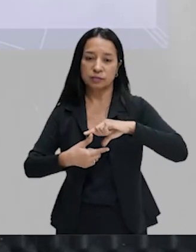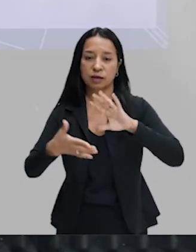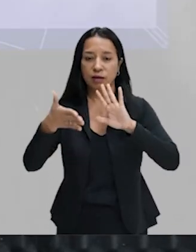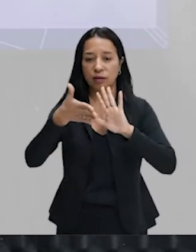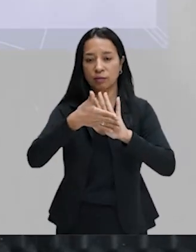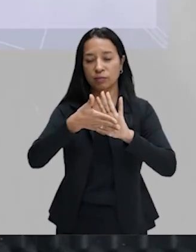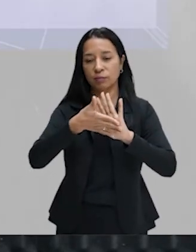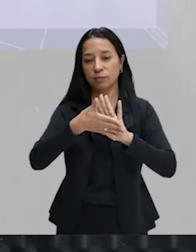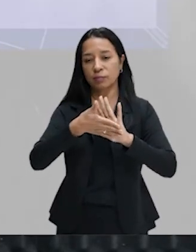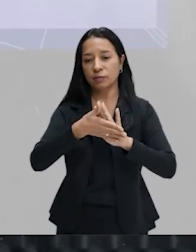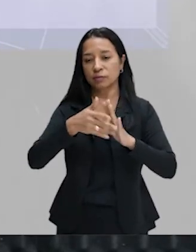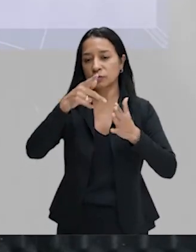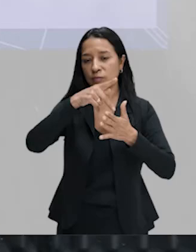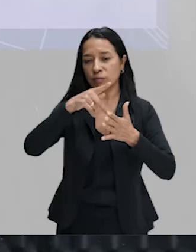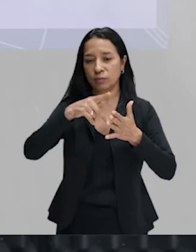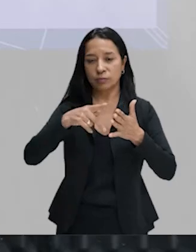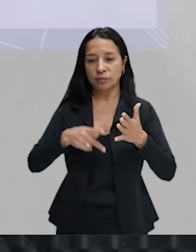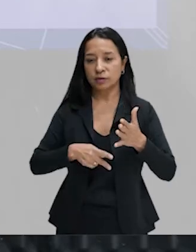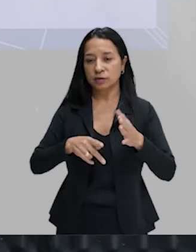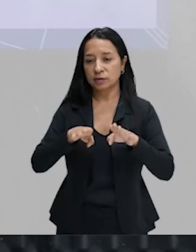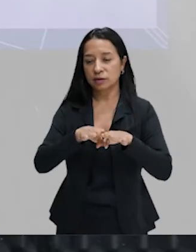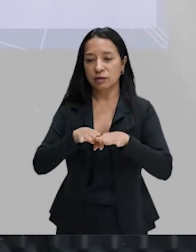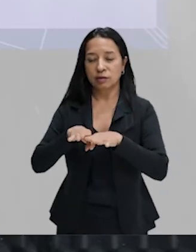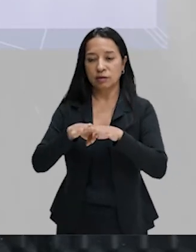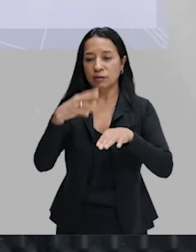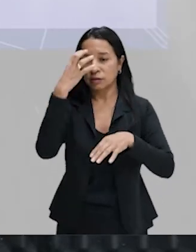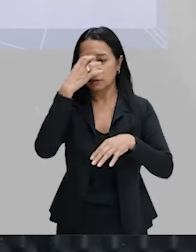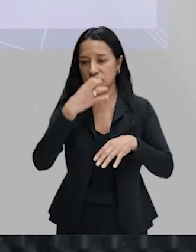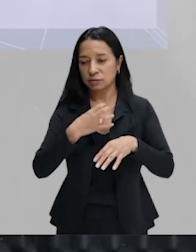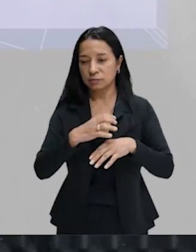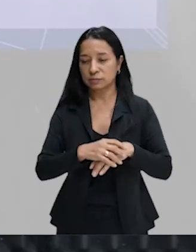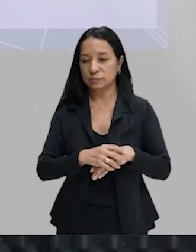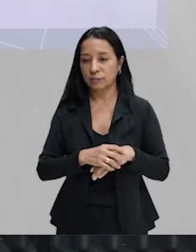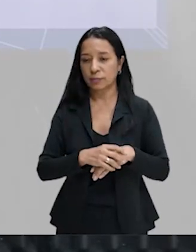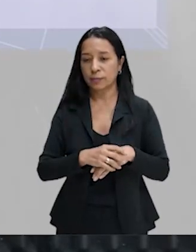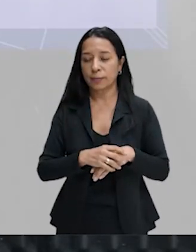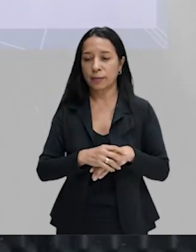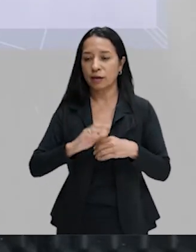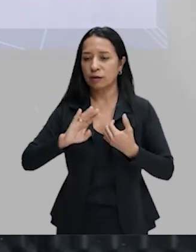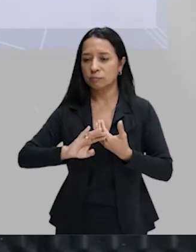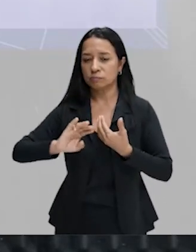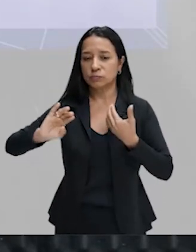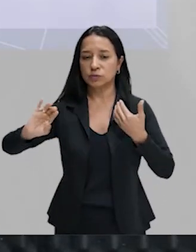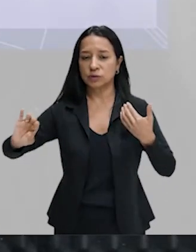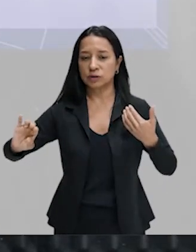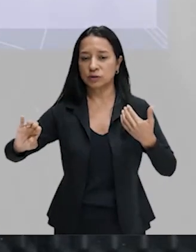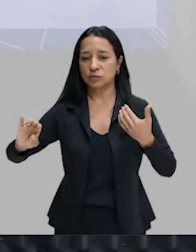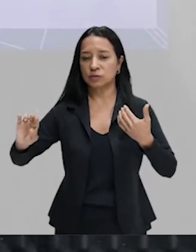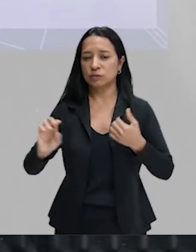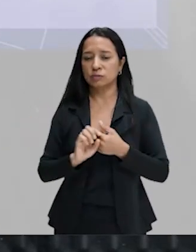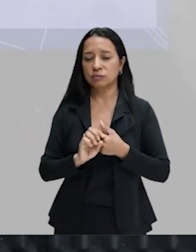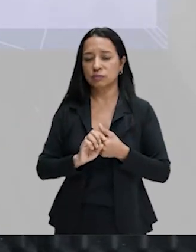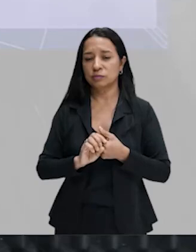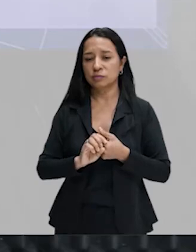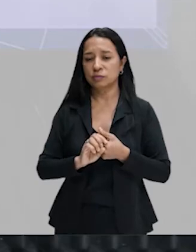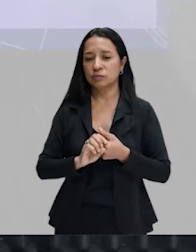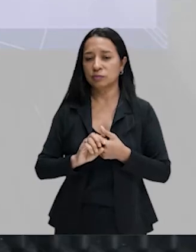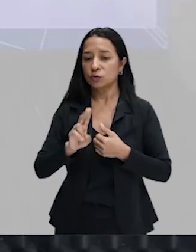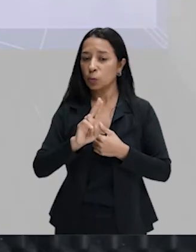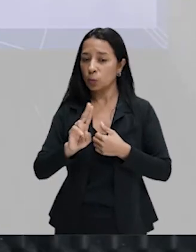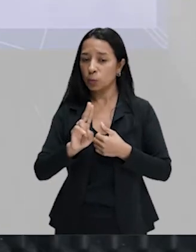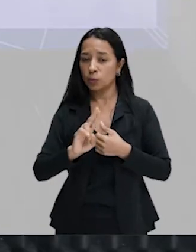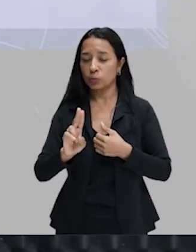de primarismo desabonador de Mário e Oswald de Andrade, lá no início do modernismo.